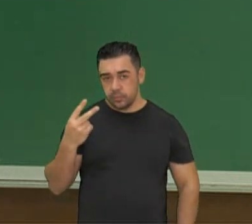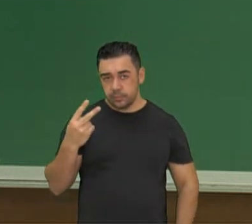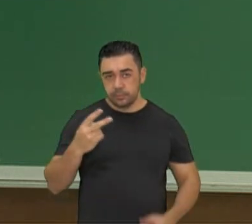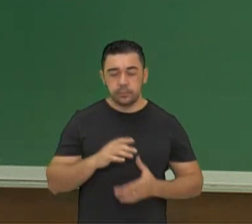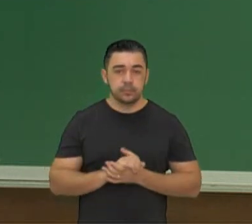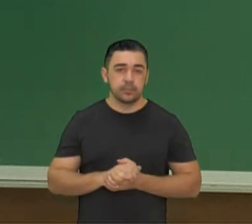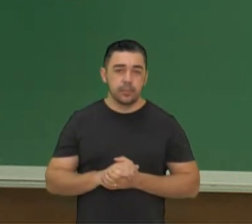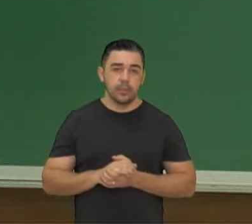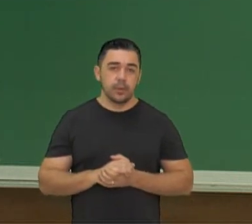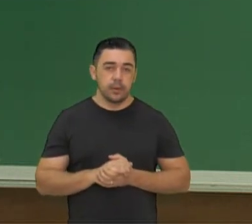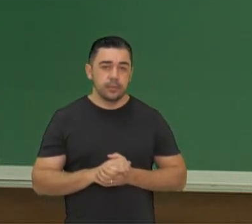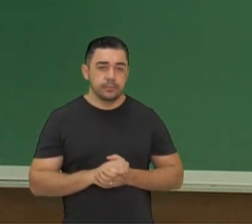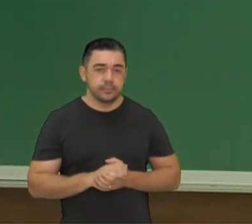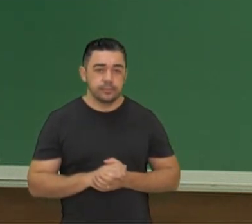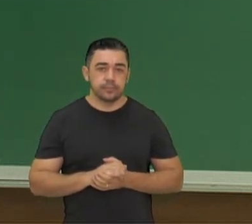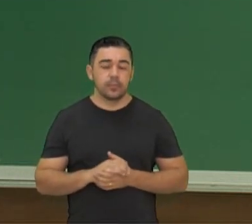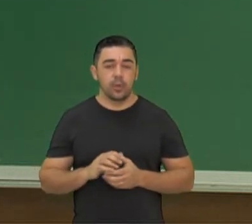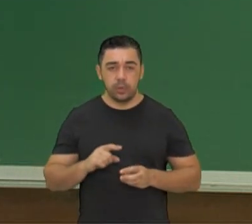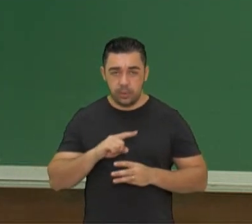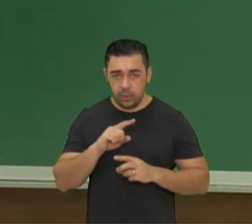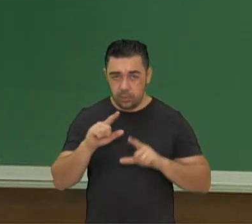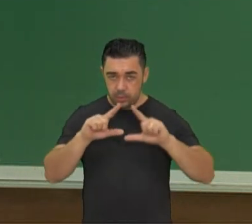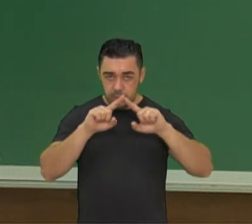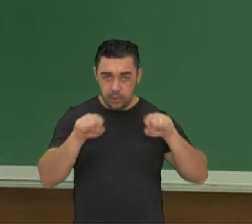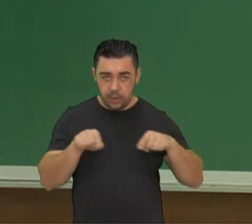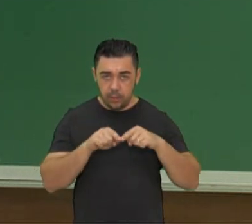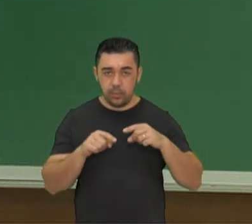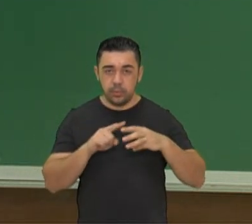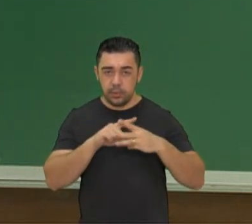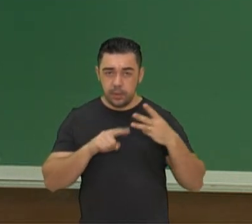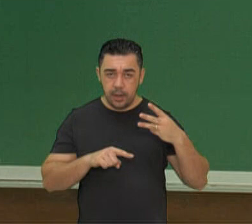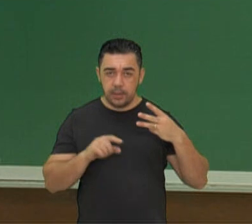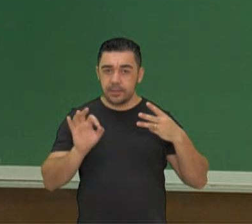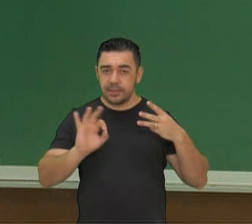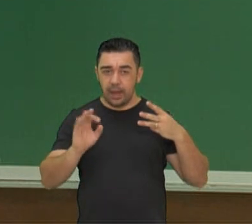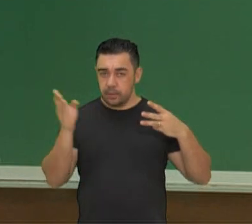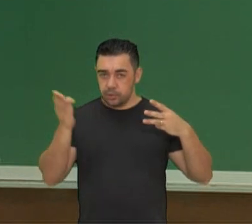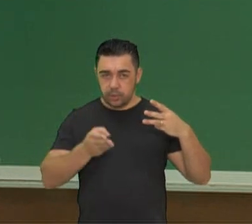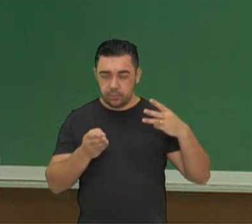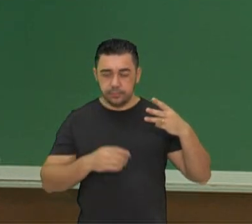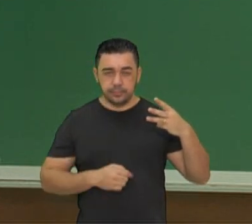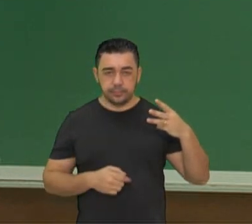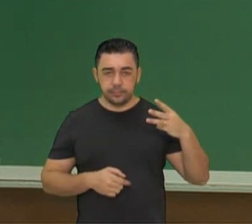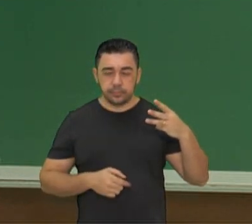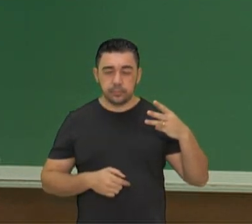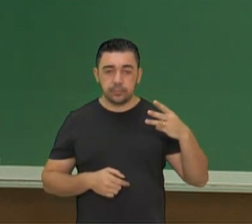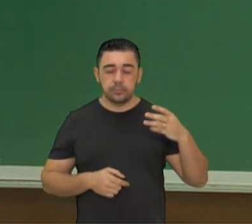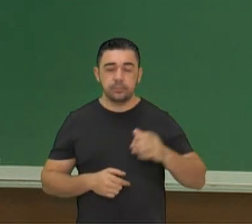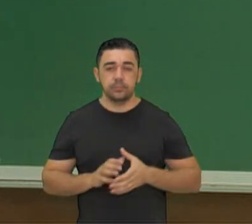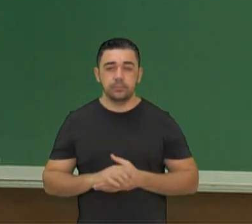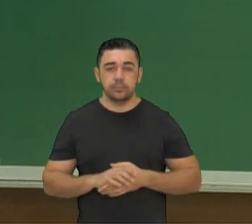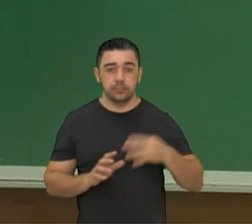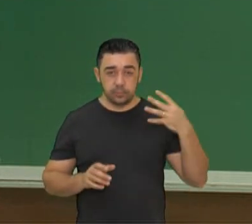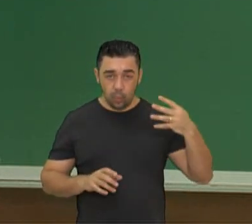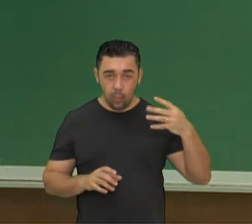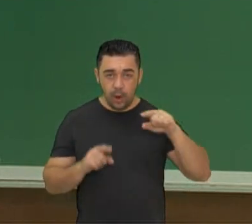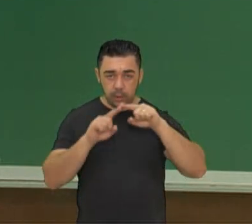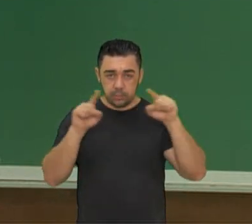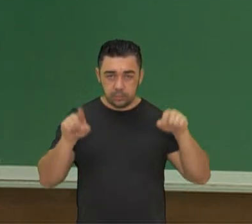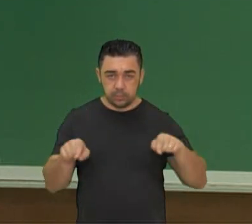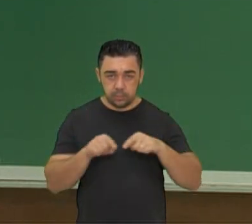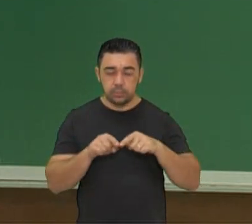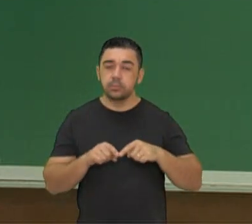do triângulo, 3 lados, nenhuma diagonal por vértice. No retângulo,